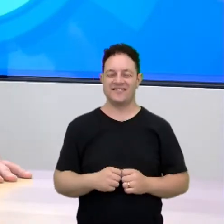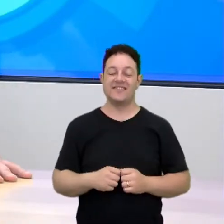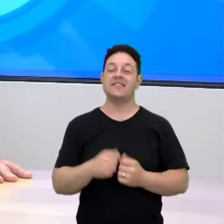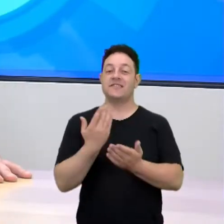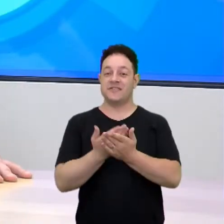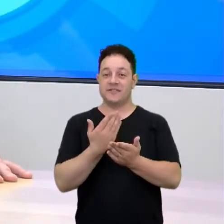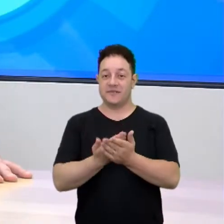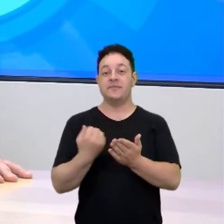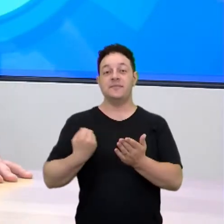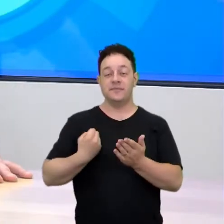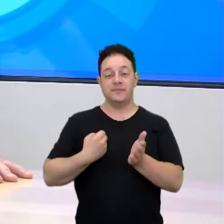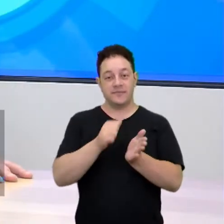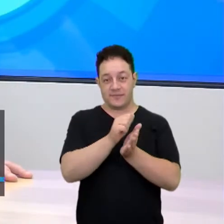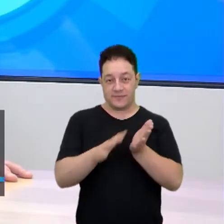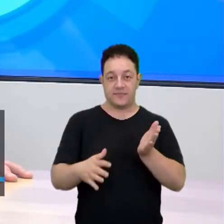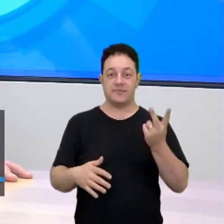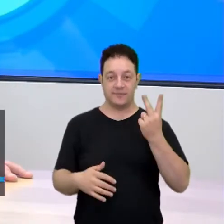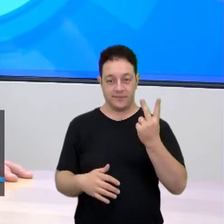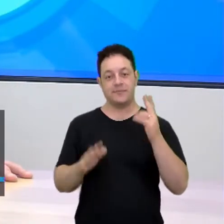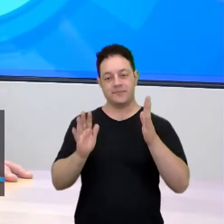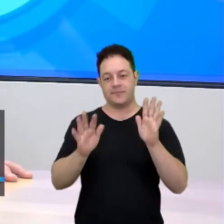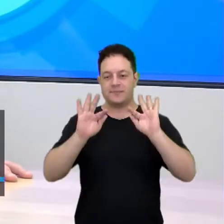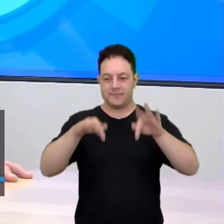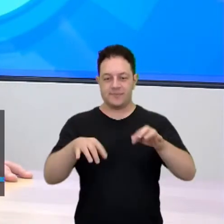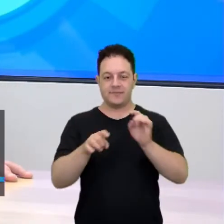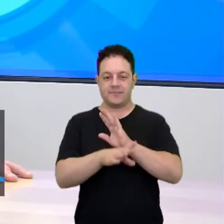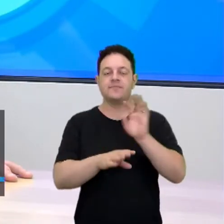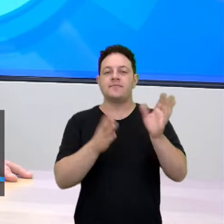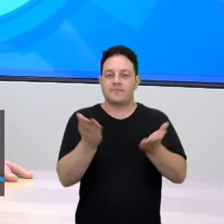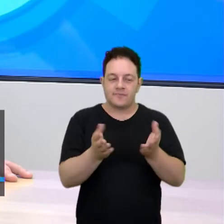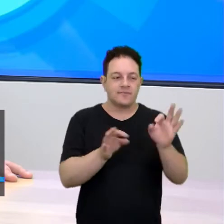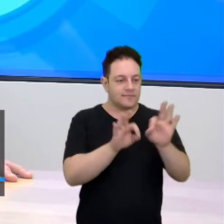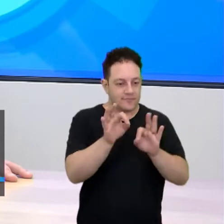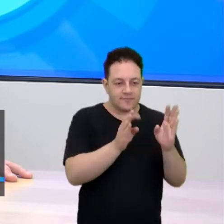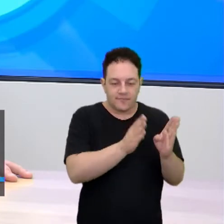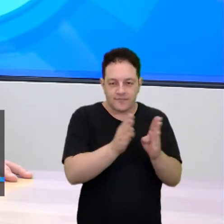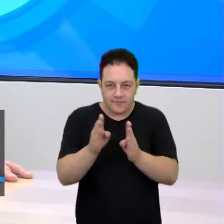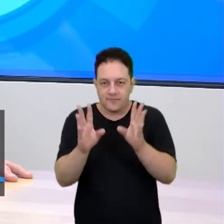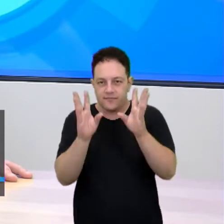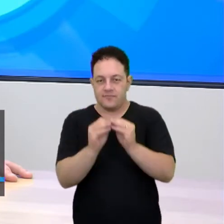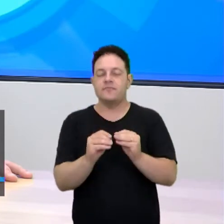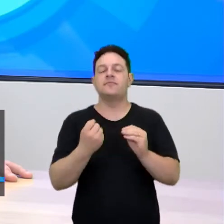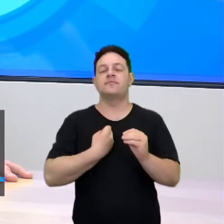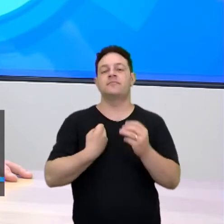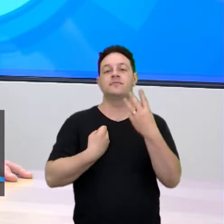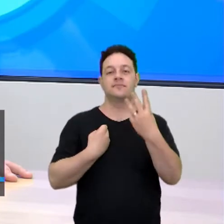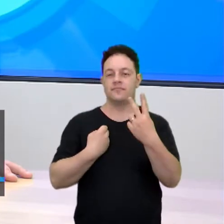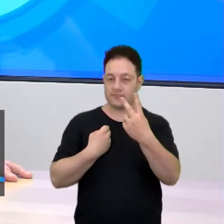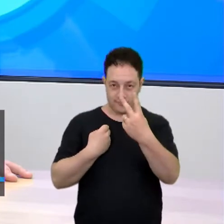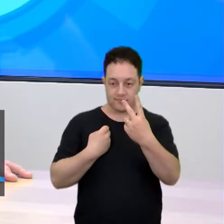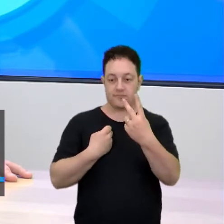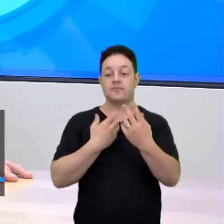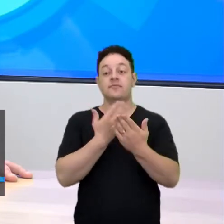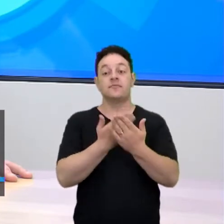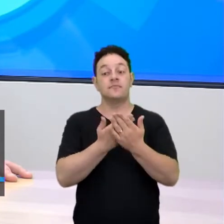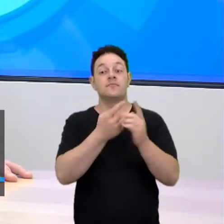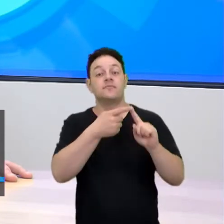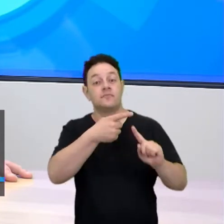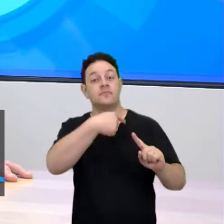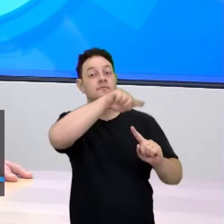a atividade 2, fazendo aí a sistematização 2. Lembrando que na aula anterior nós fizemos